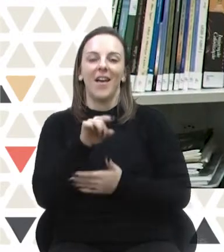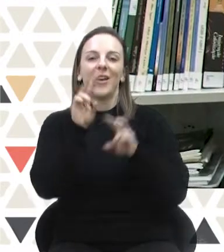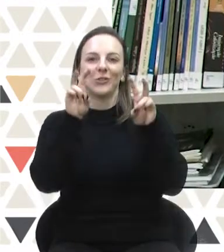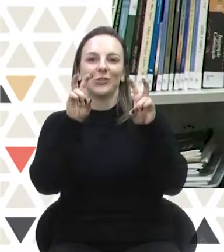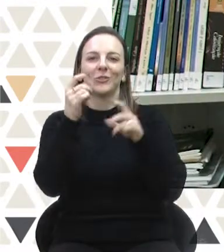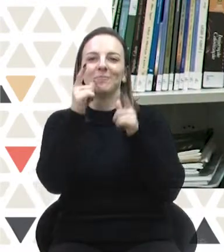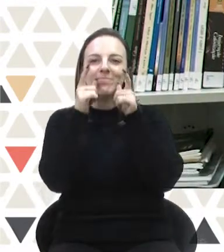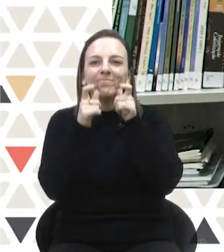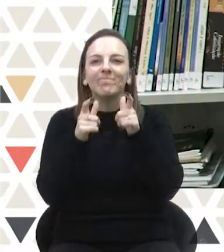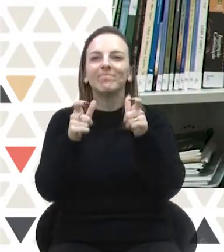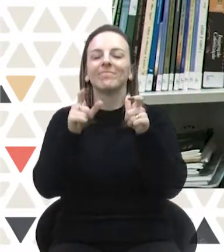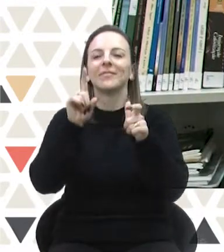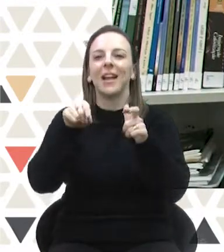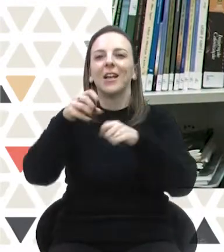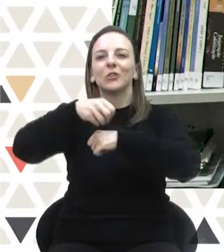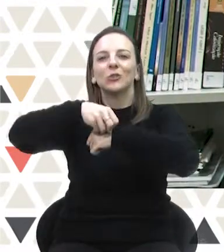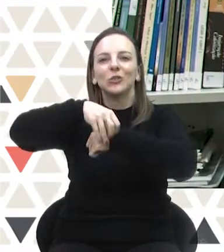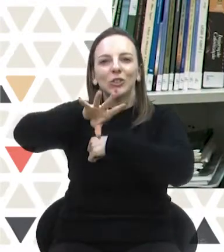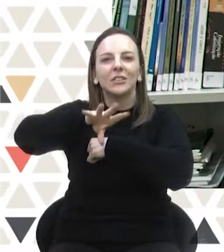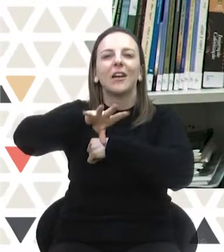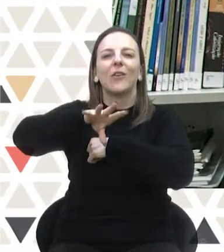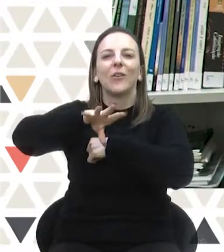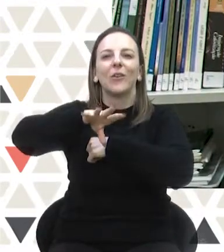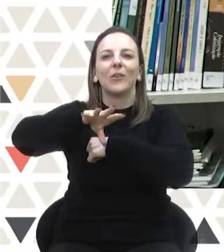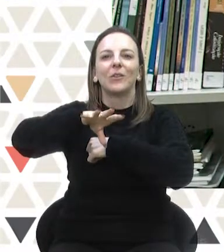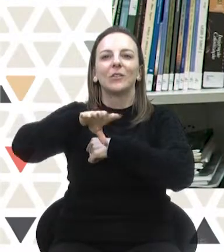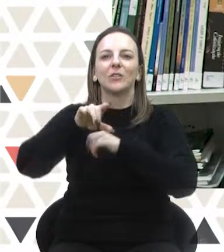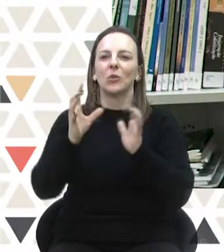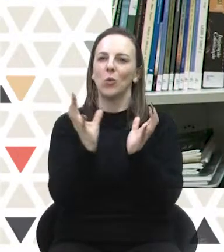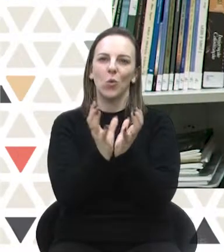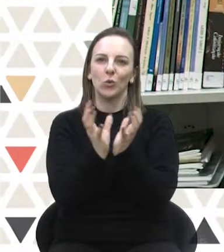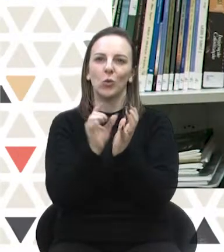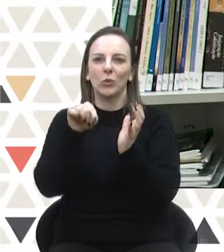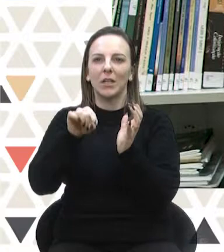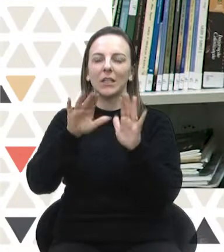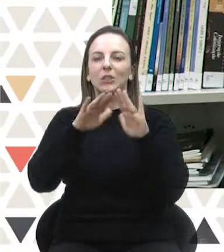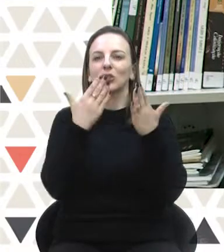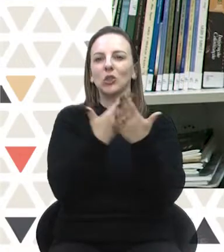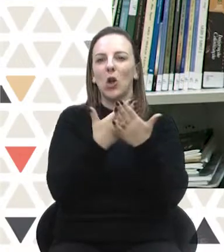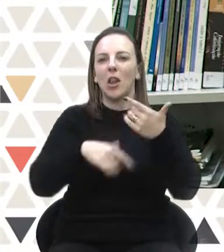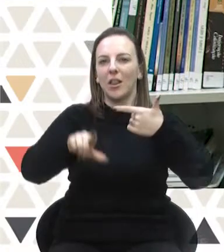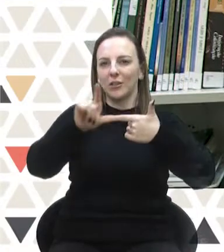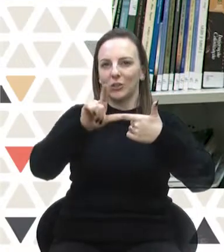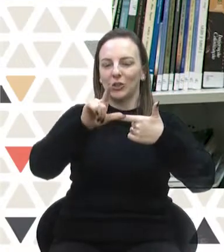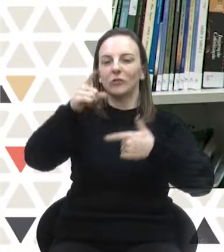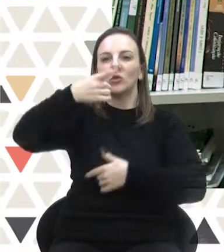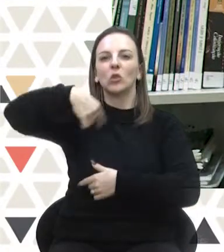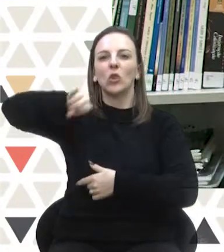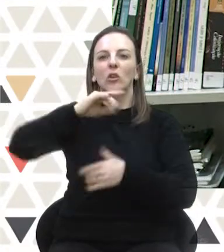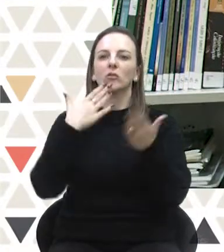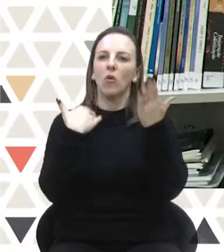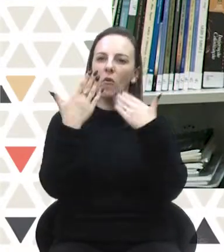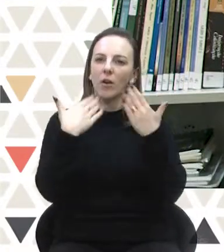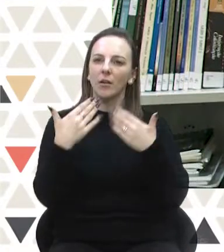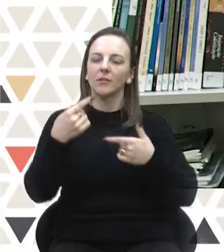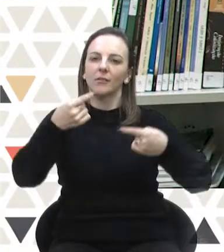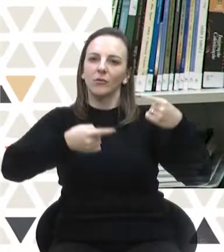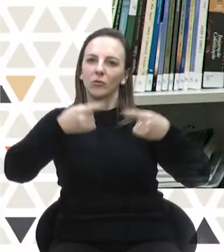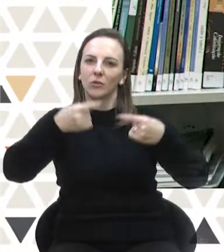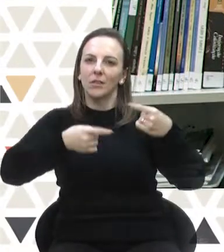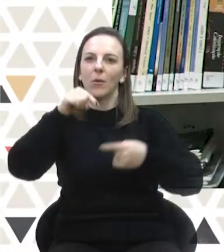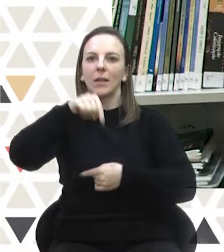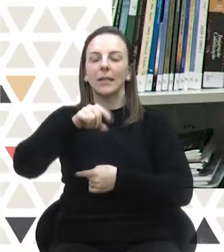tema muito interessante e foi uma sugestão do conjunto aqui da Escola do Legislativo para nós trazermos